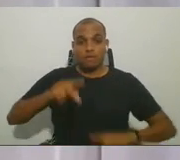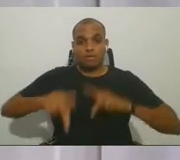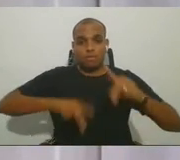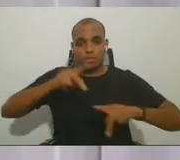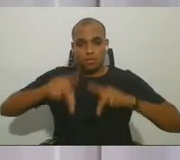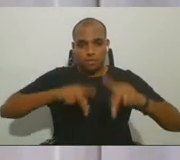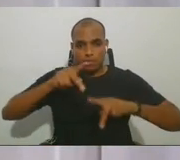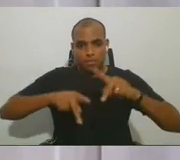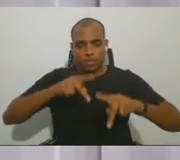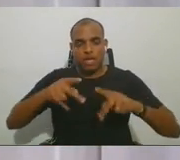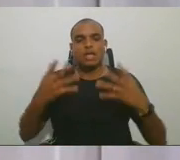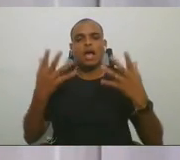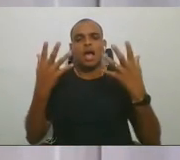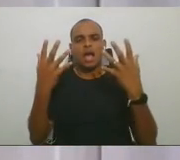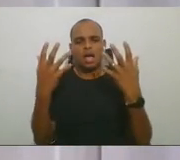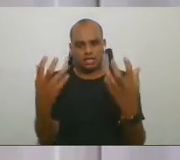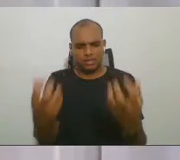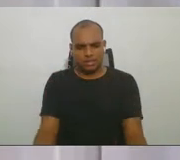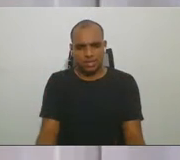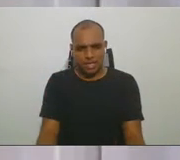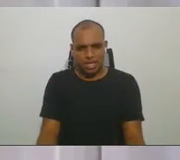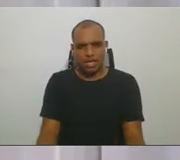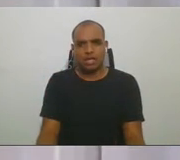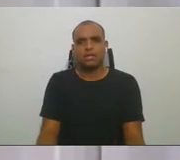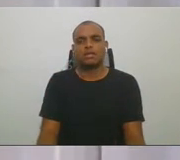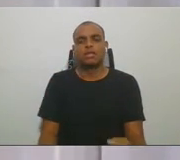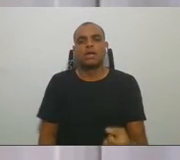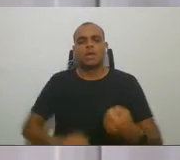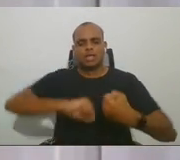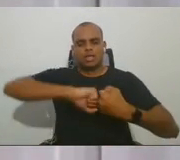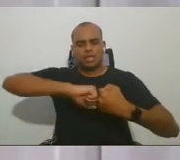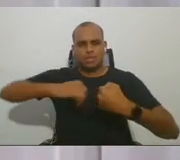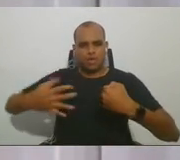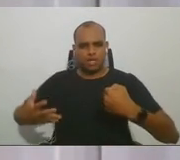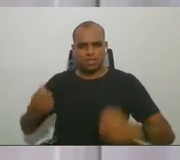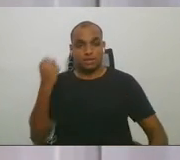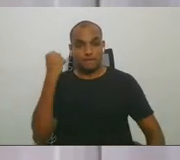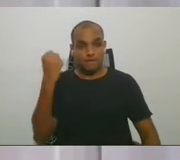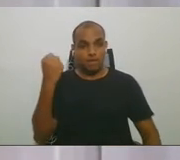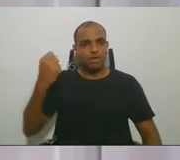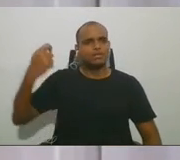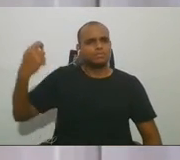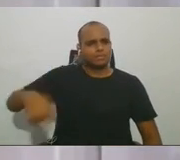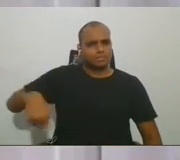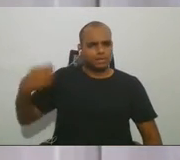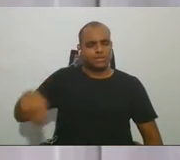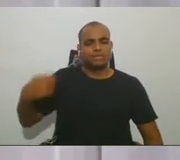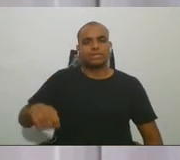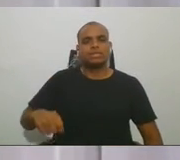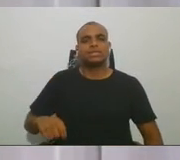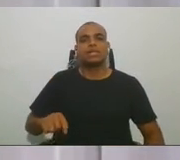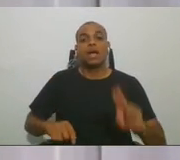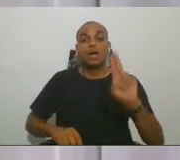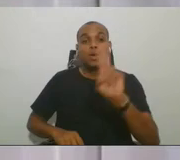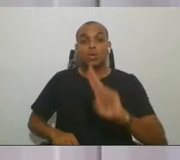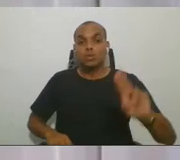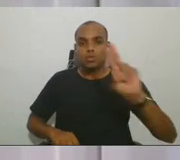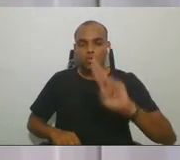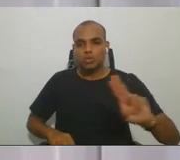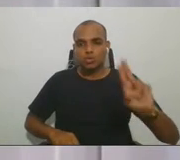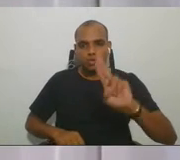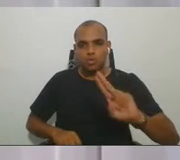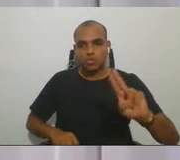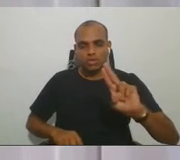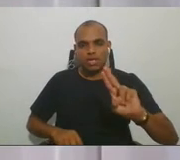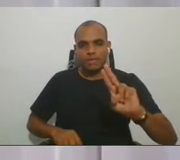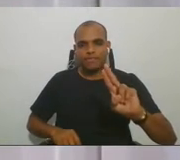se dispõem a estabelecer uma democracia intensa devem utilizar sua codificação